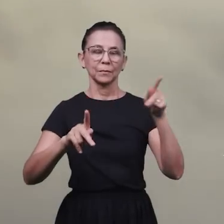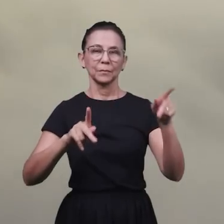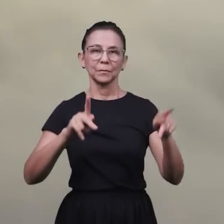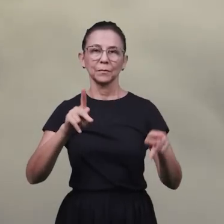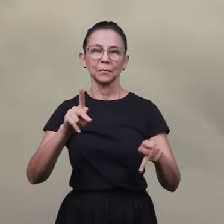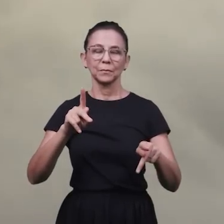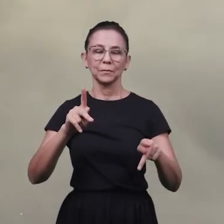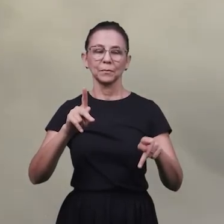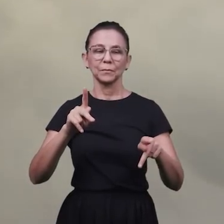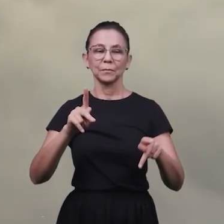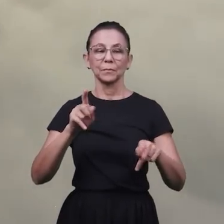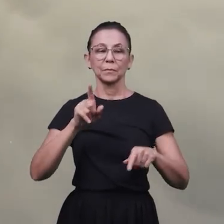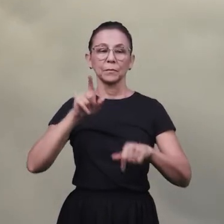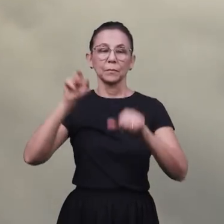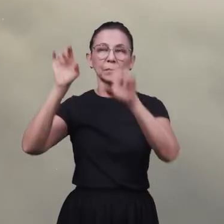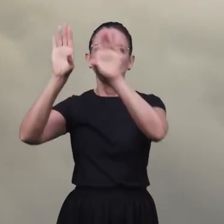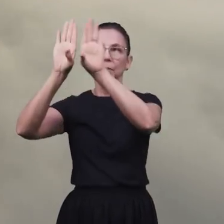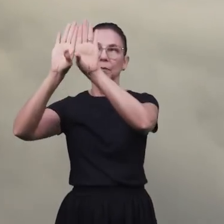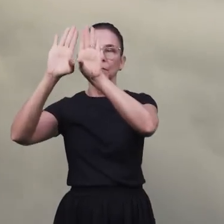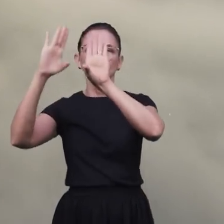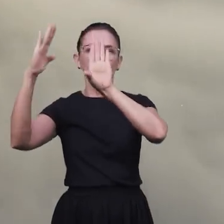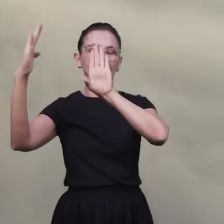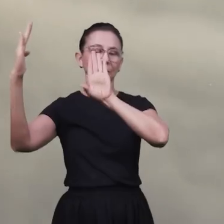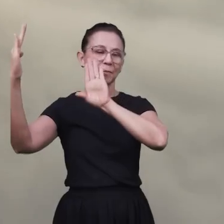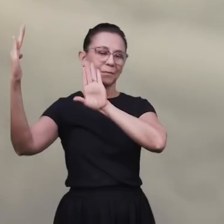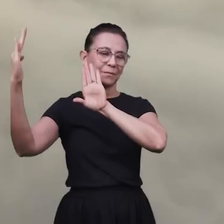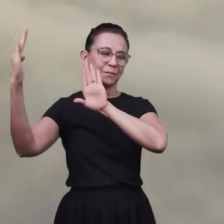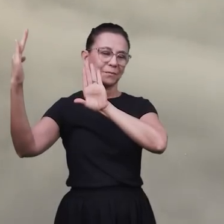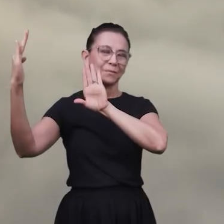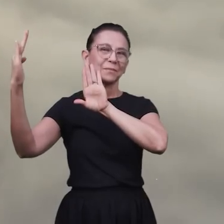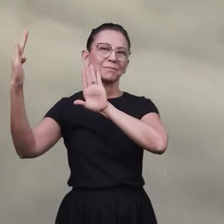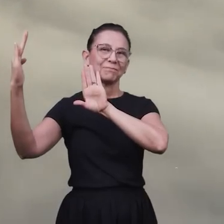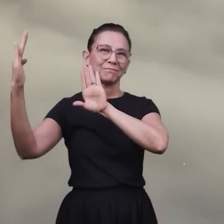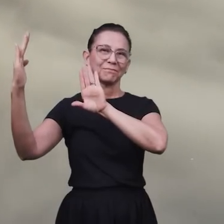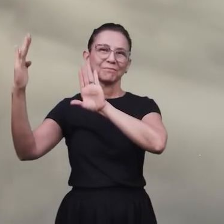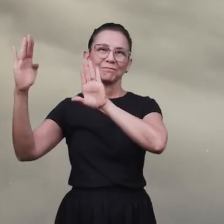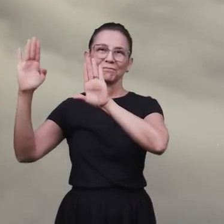para dizer ao povo meu: